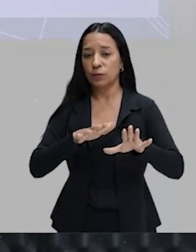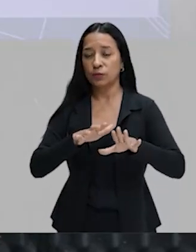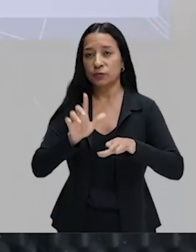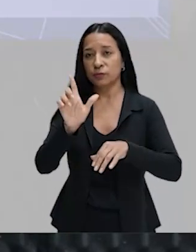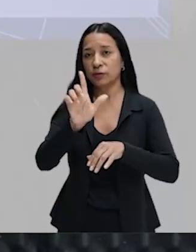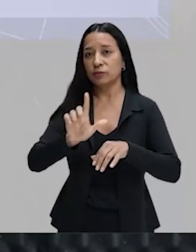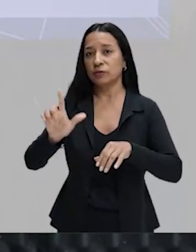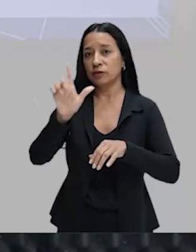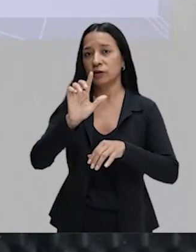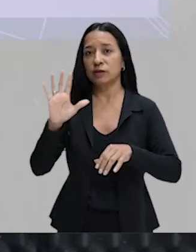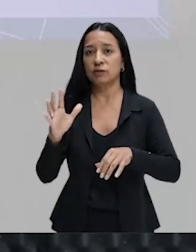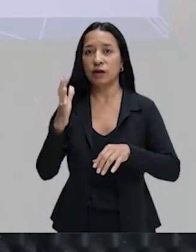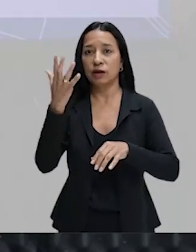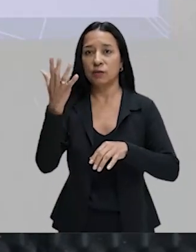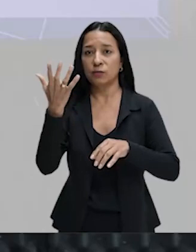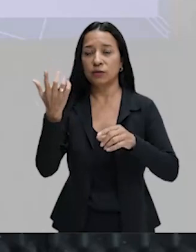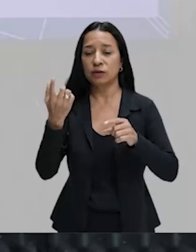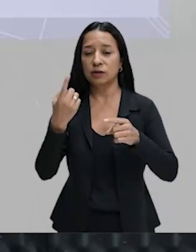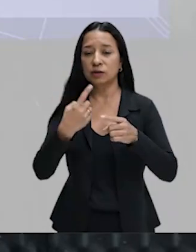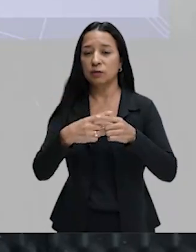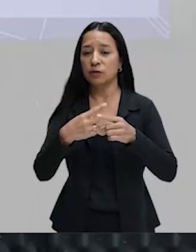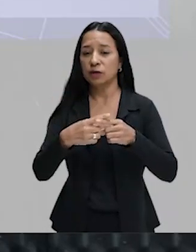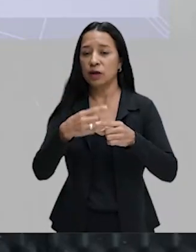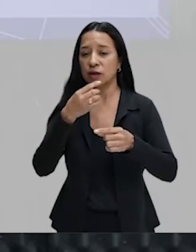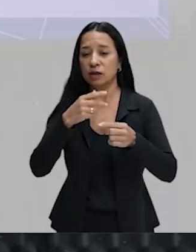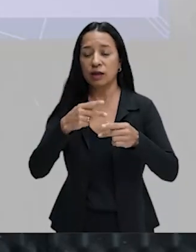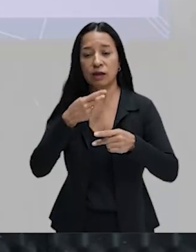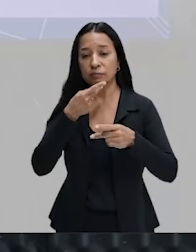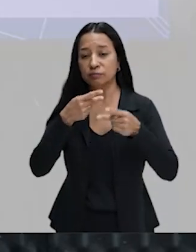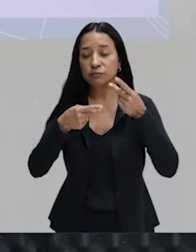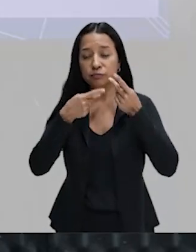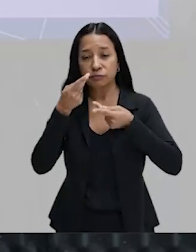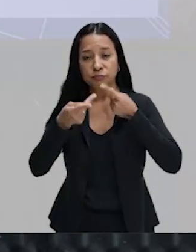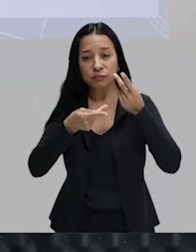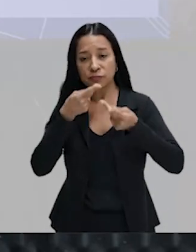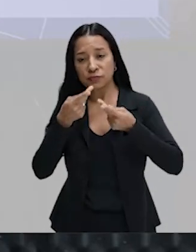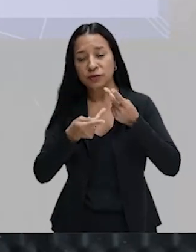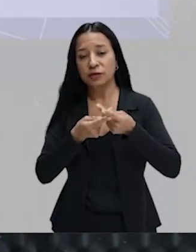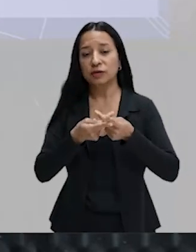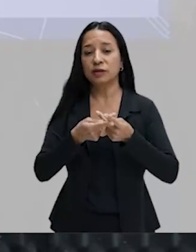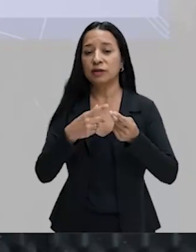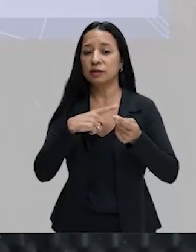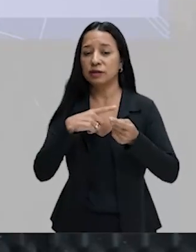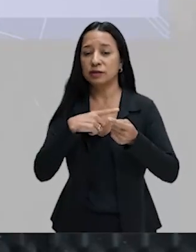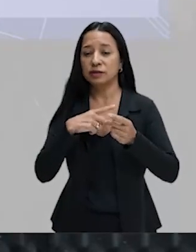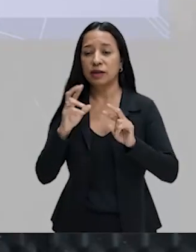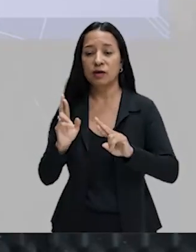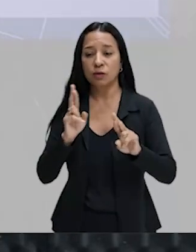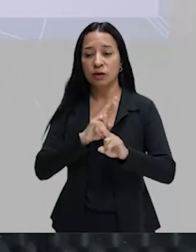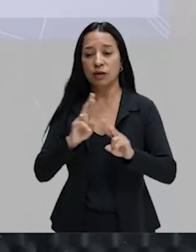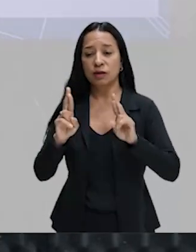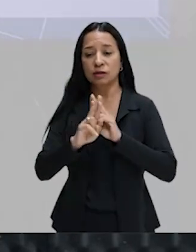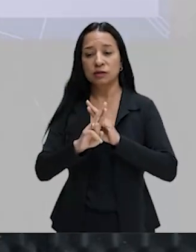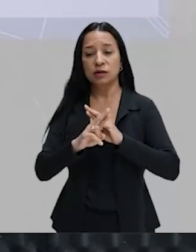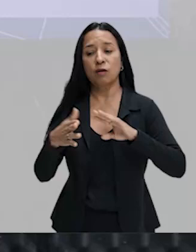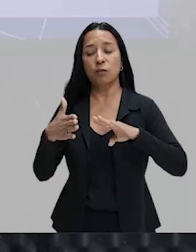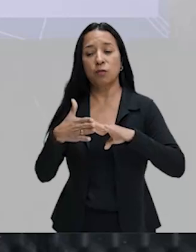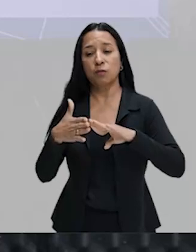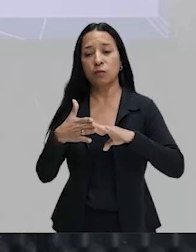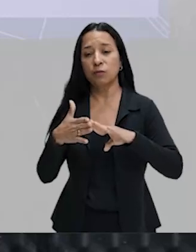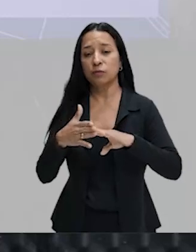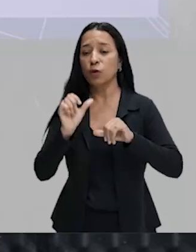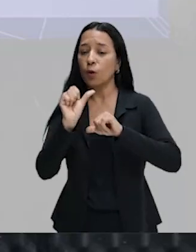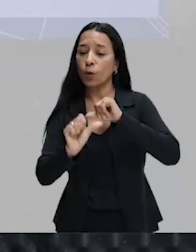eles acontecem da necessidade, da crítica que existe em relação ao atual, e aí mudam as coisas, o